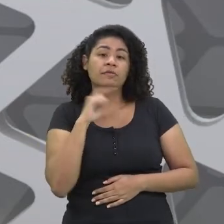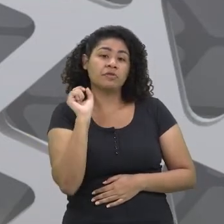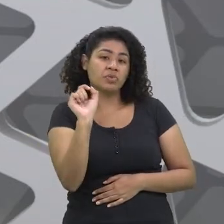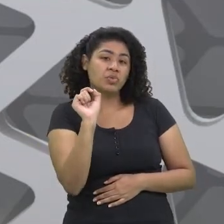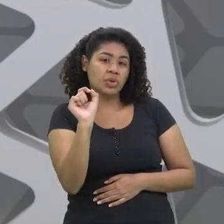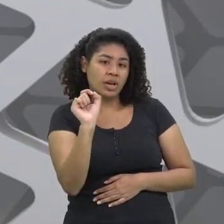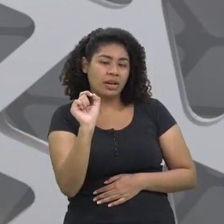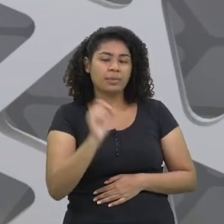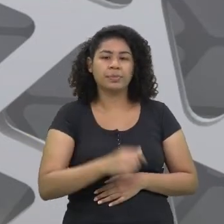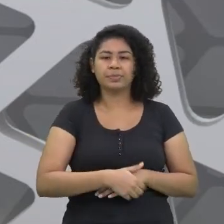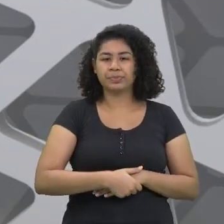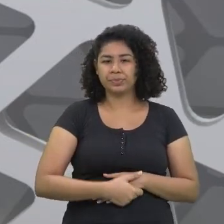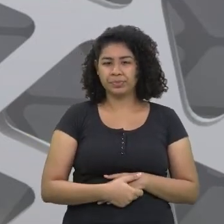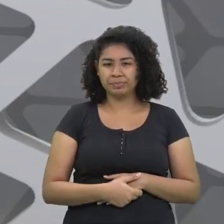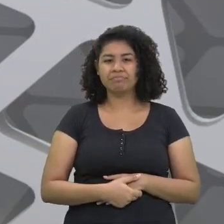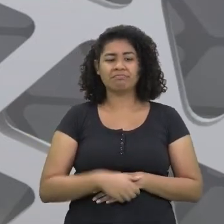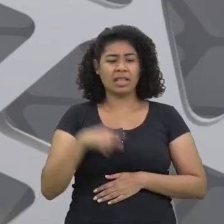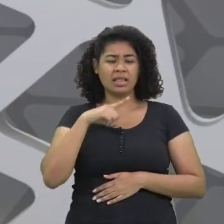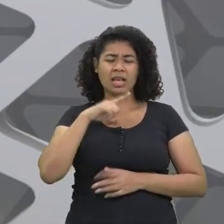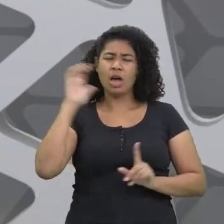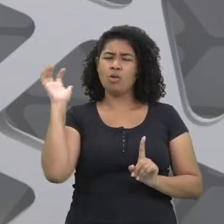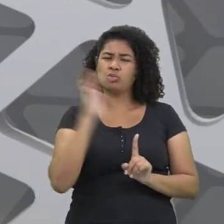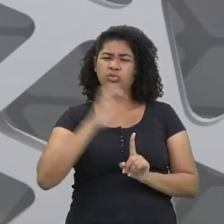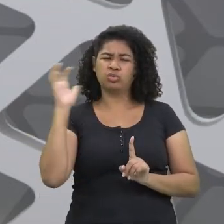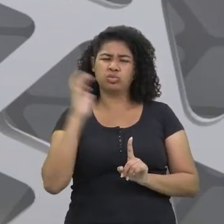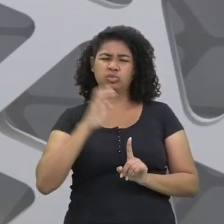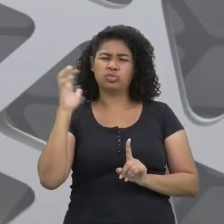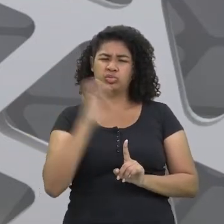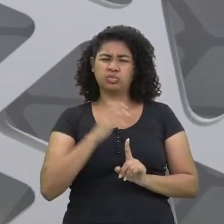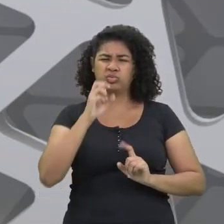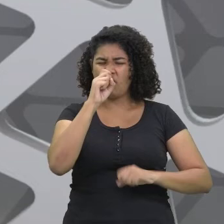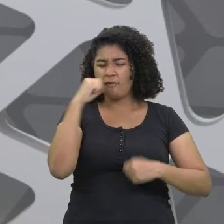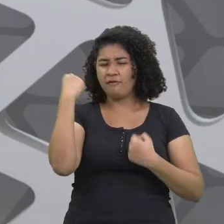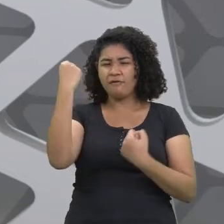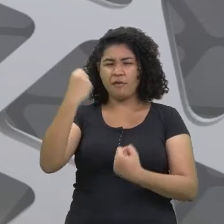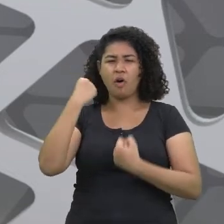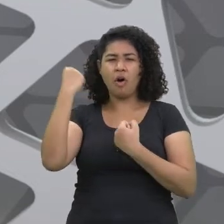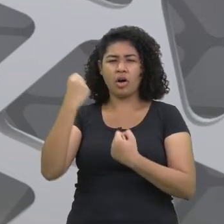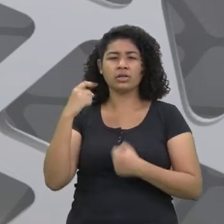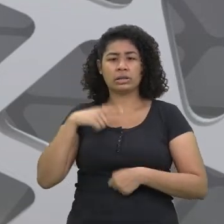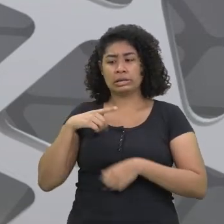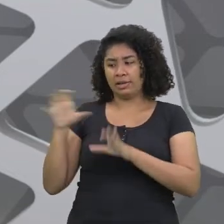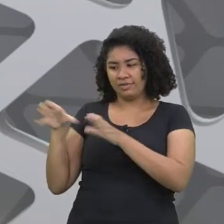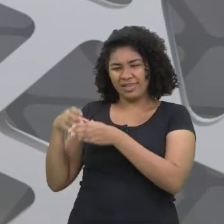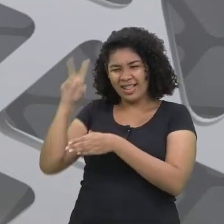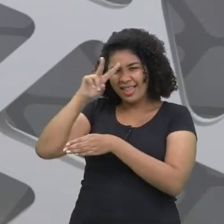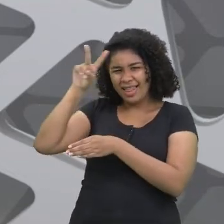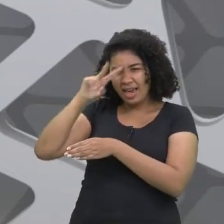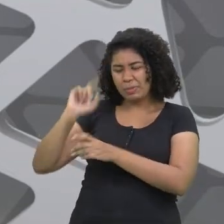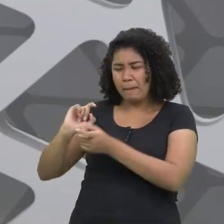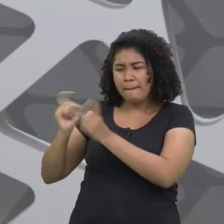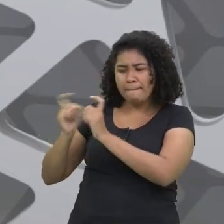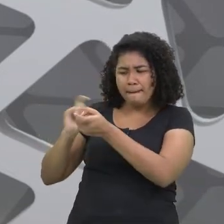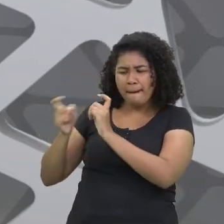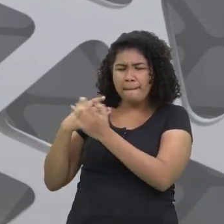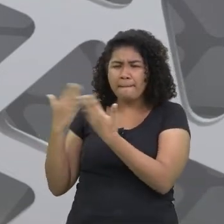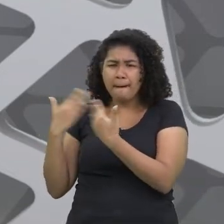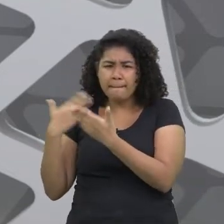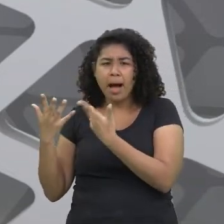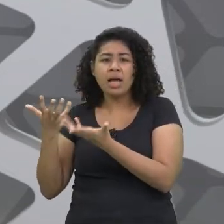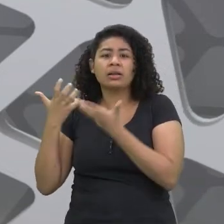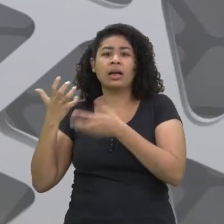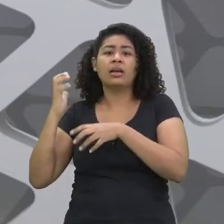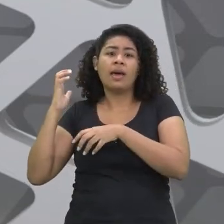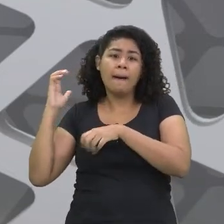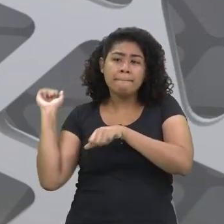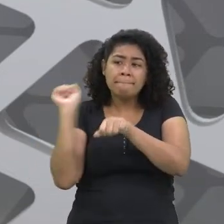impacto, vai ser muito impactado com a questão do Concílio de Trento, onde aquelas medidas foram tomadas para frear,